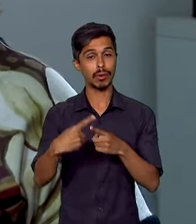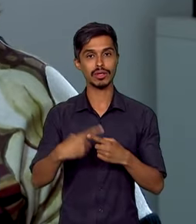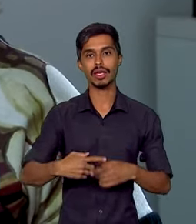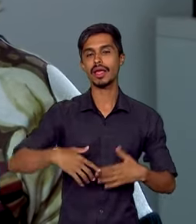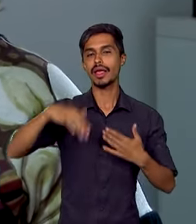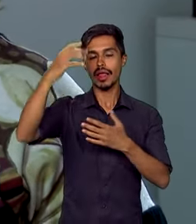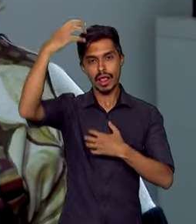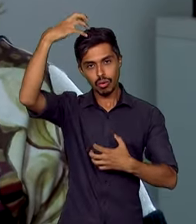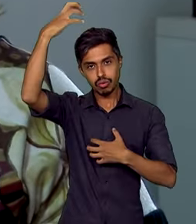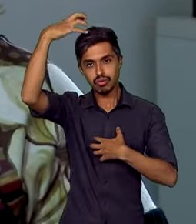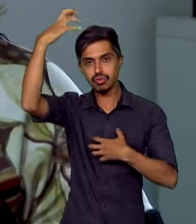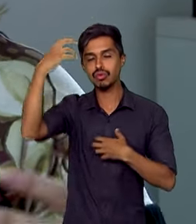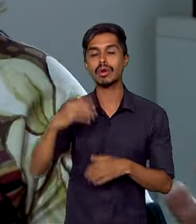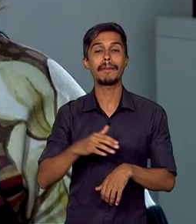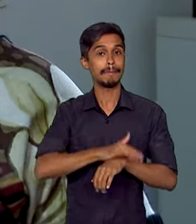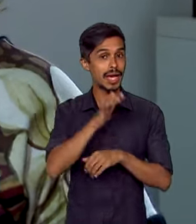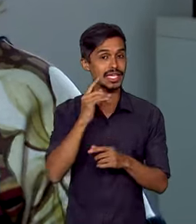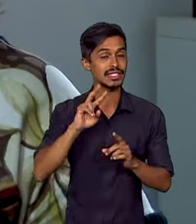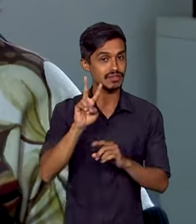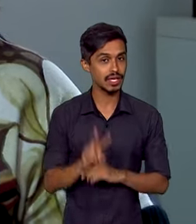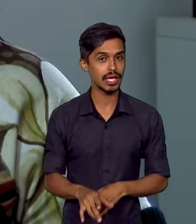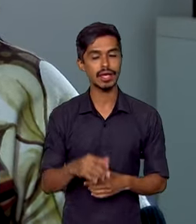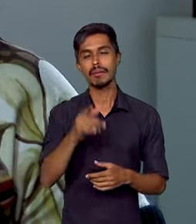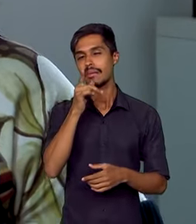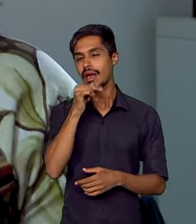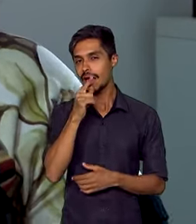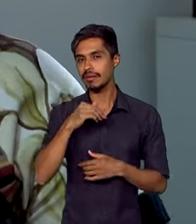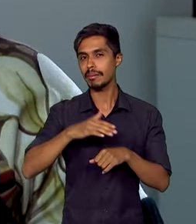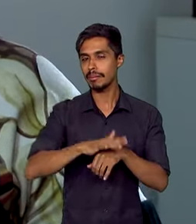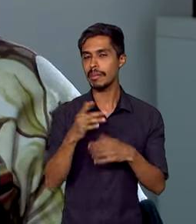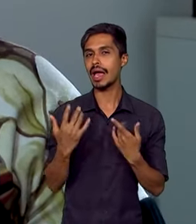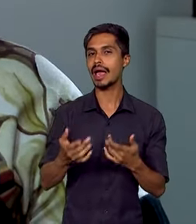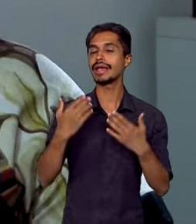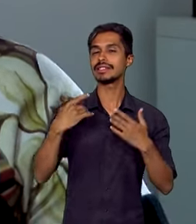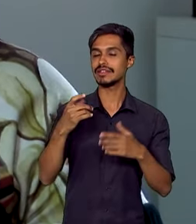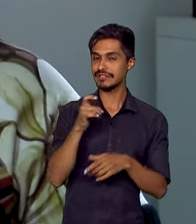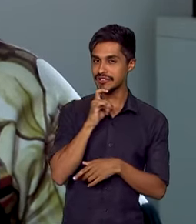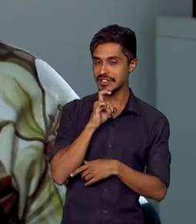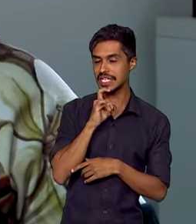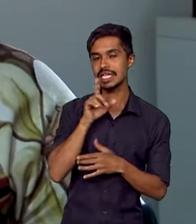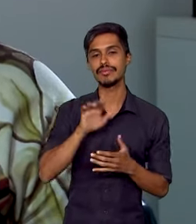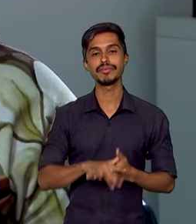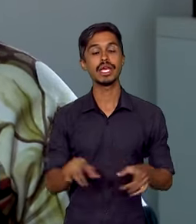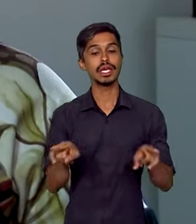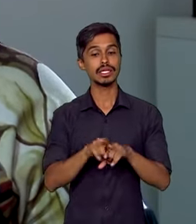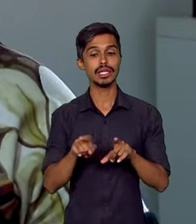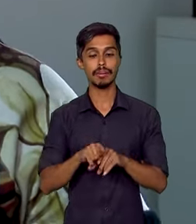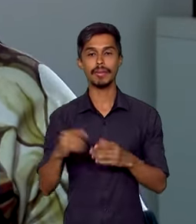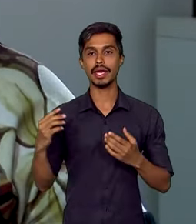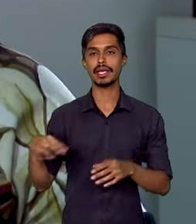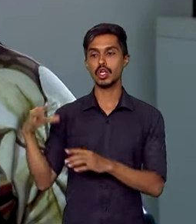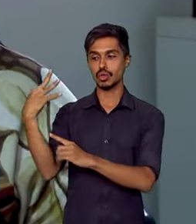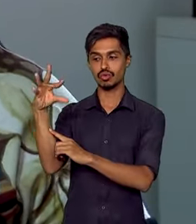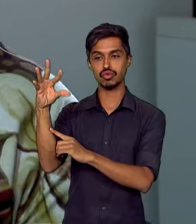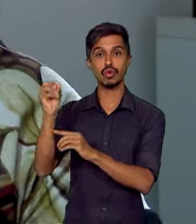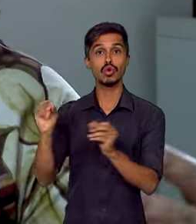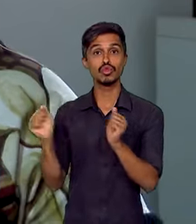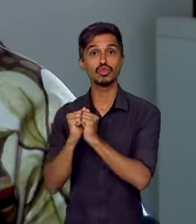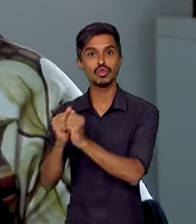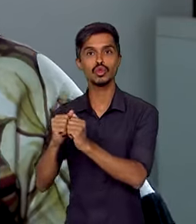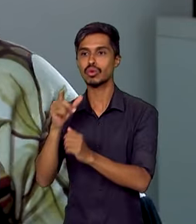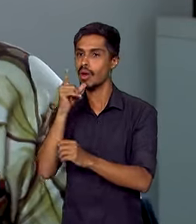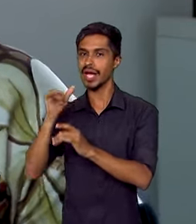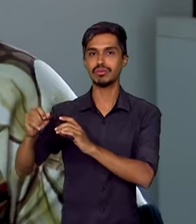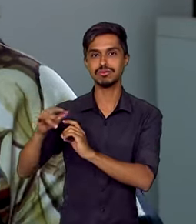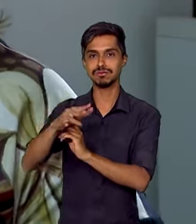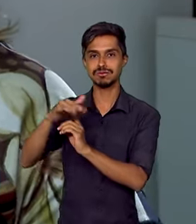banho mais vezes no dia, né? Uma água mais fresquinha. O umidificador, que é também ventilador, às vezes eu coloco gelo dentro para dar uma